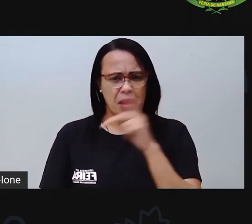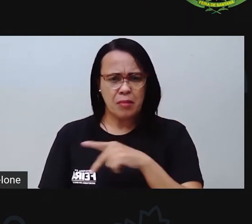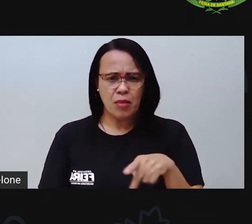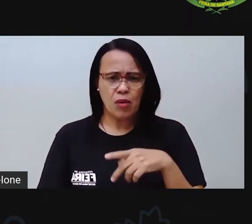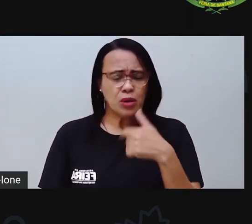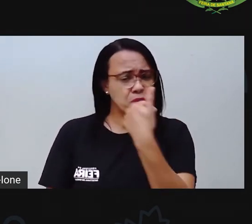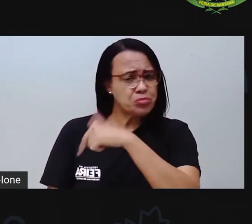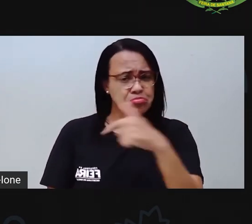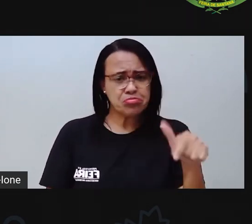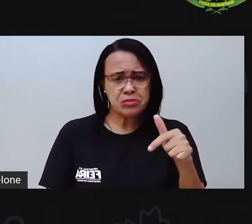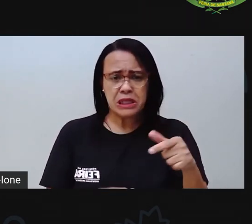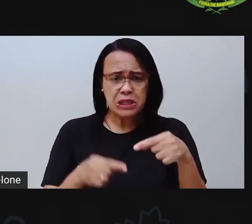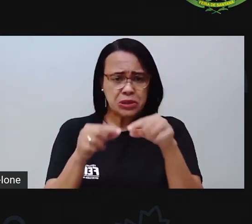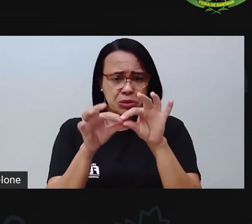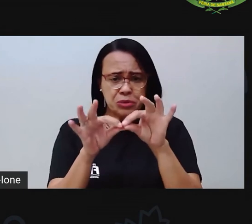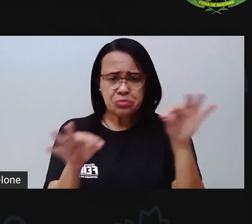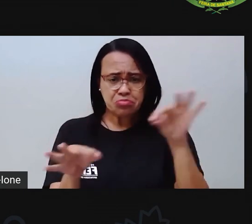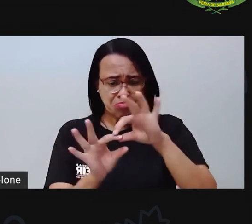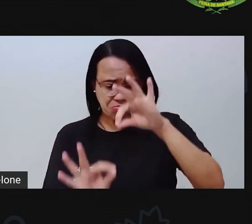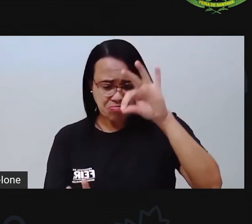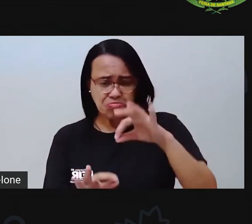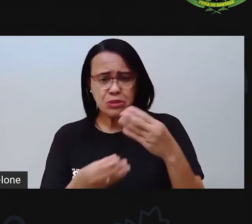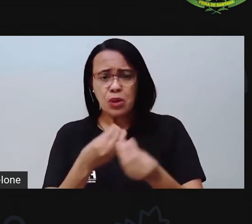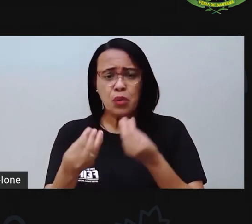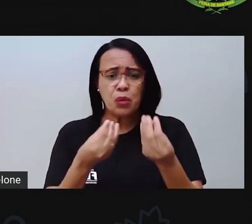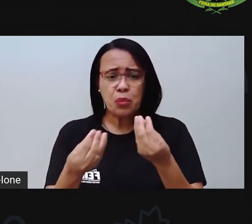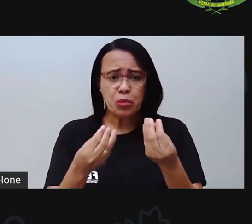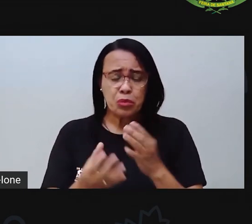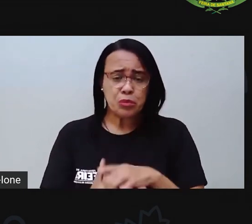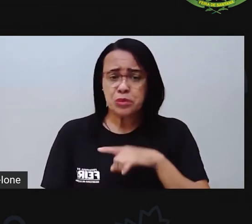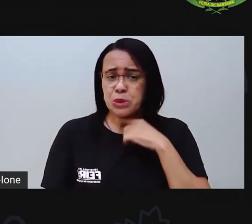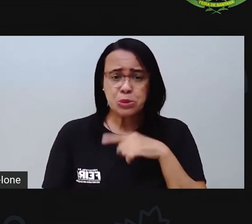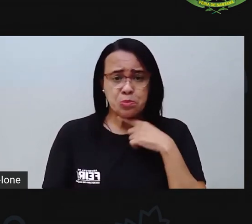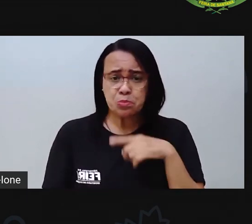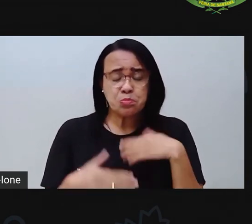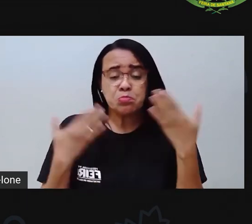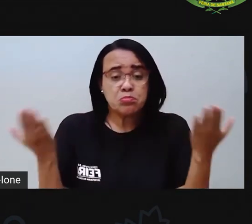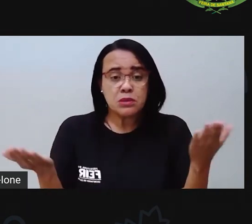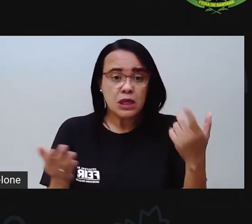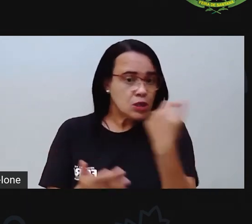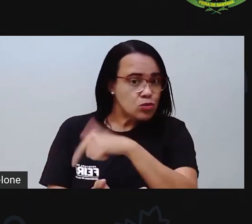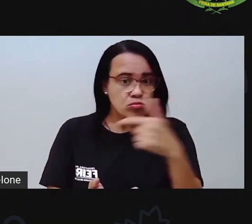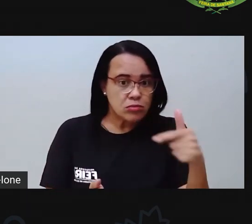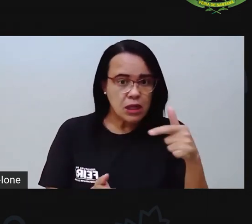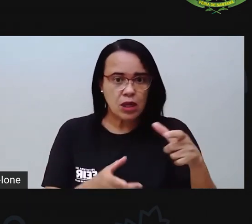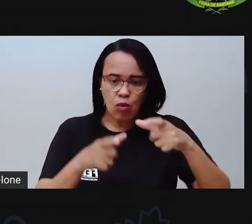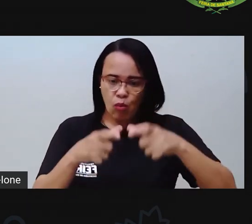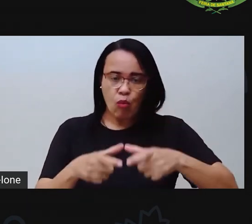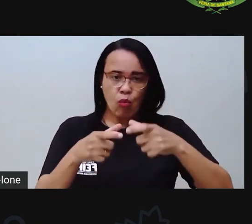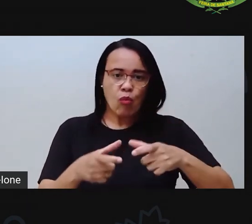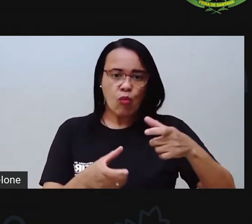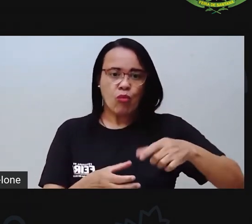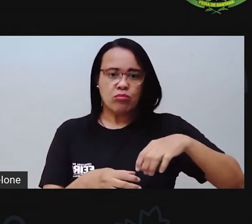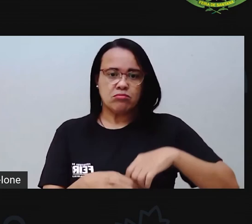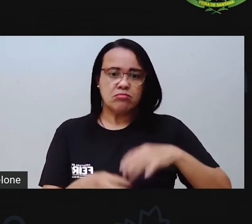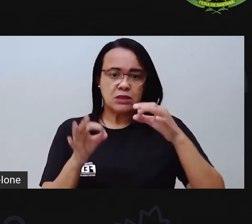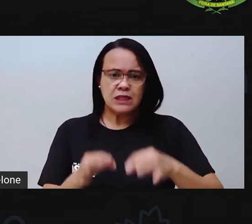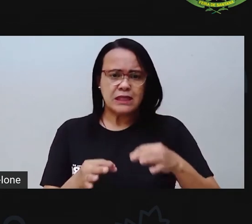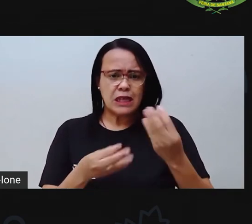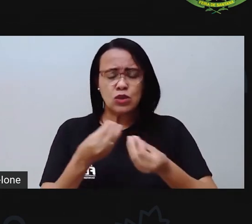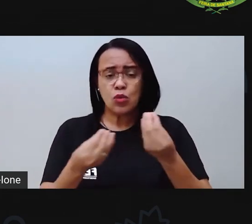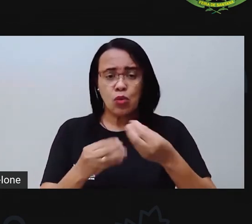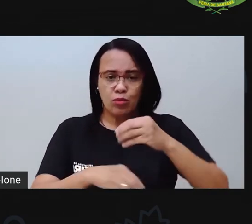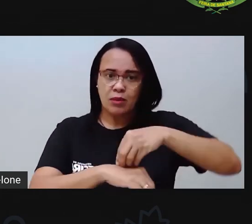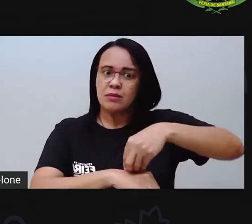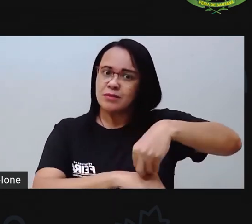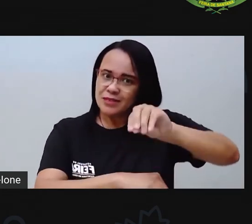em casa. Como é que eu posso, então, medir, né, a quantidade de vinagre se eu não tenho esse medidor? A Pro vai te dar uma dica. O que é que